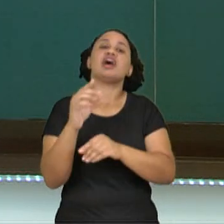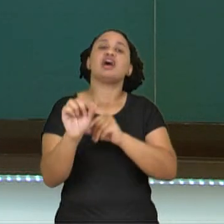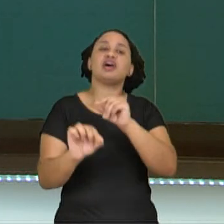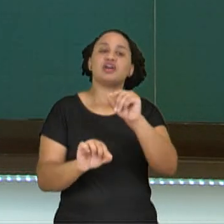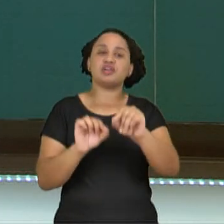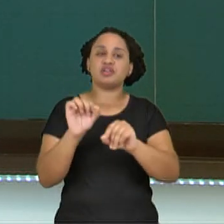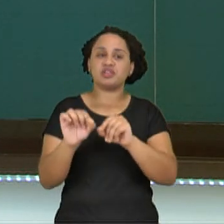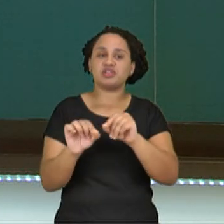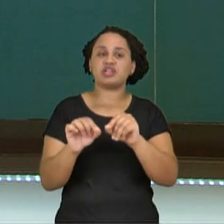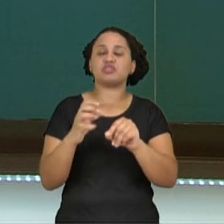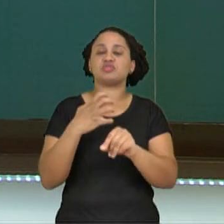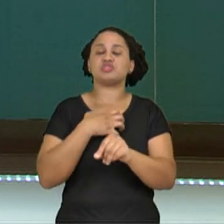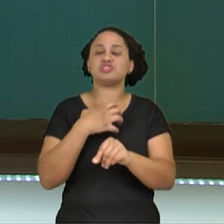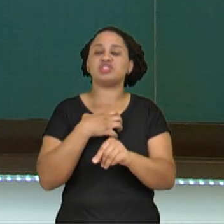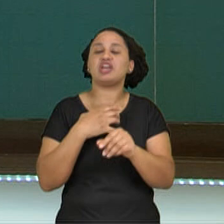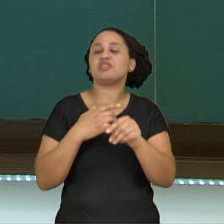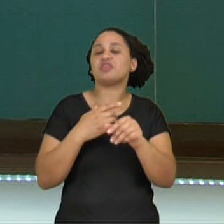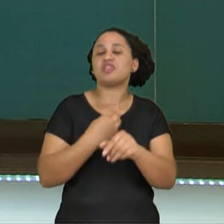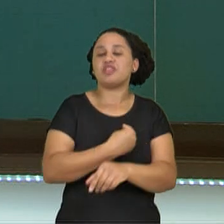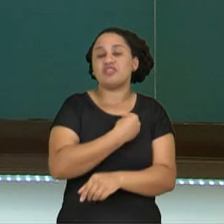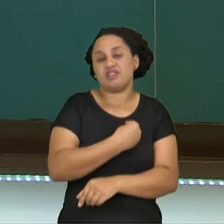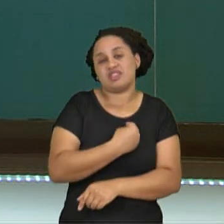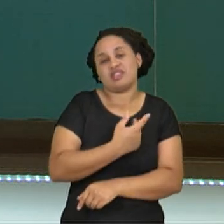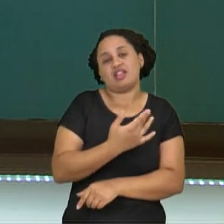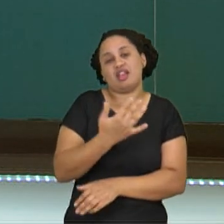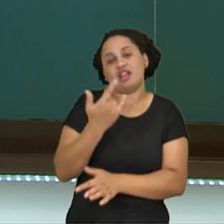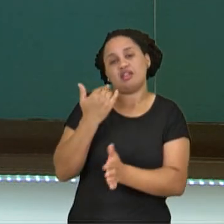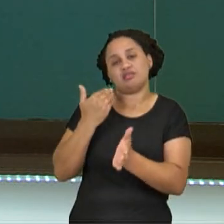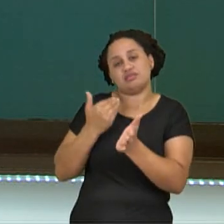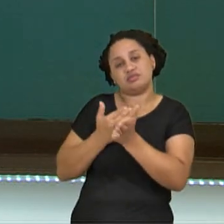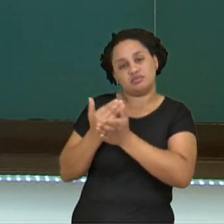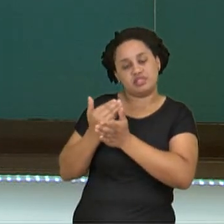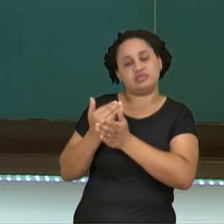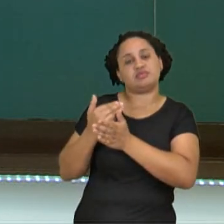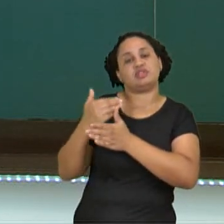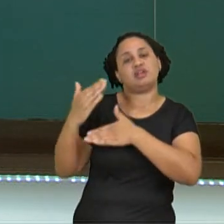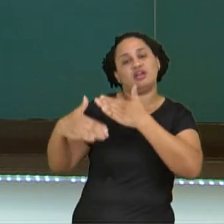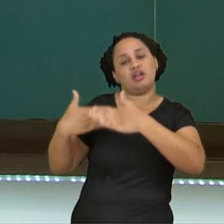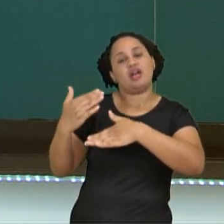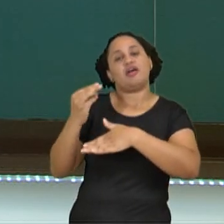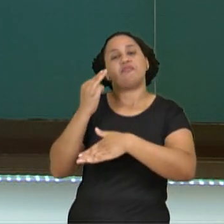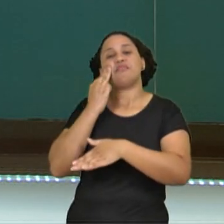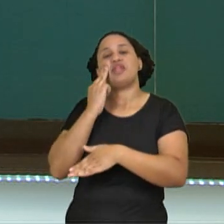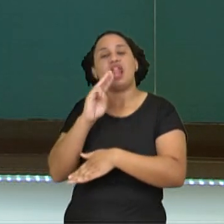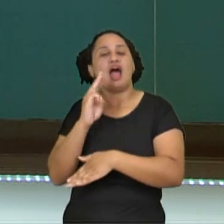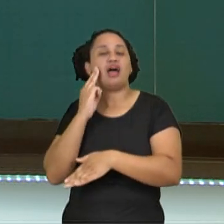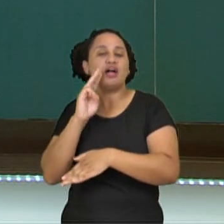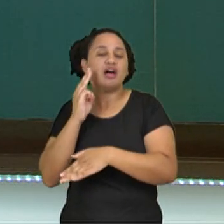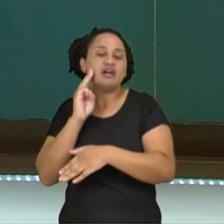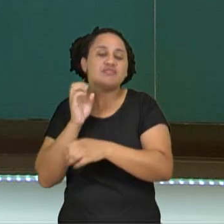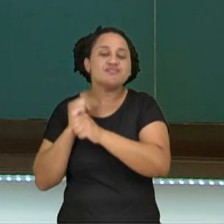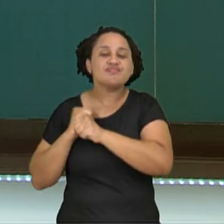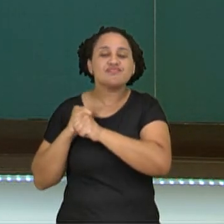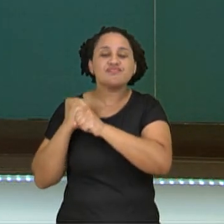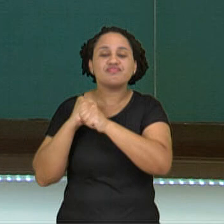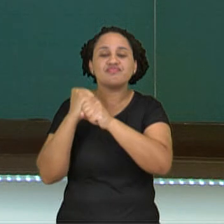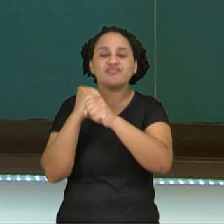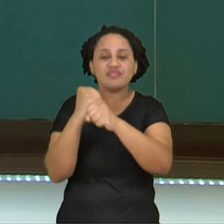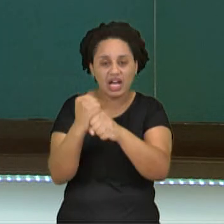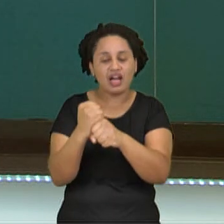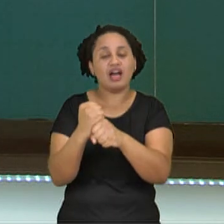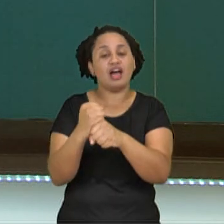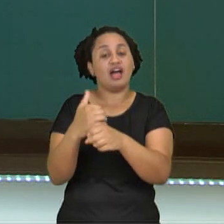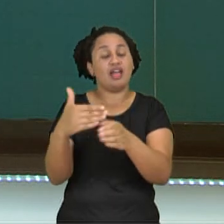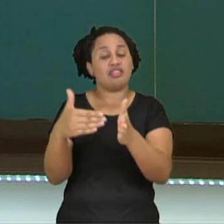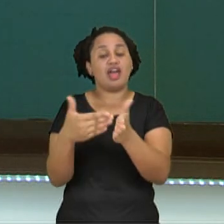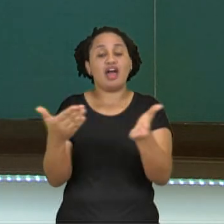surgiram as formas primitivas de vida que, ao longo de milhares e milhares de anos, chegaram até os seres que